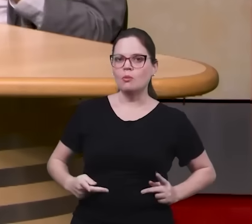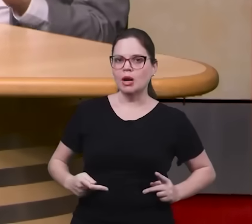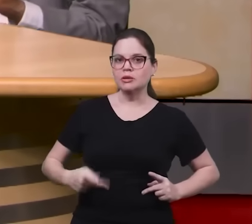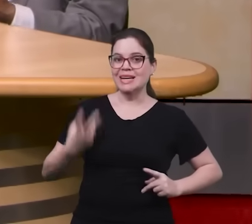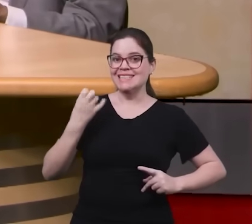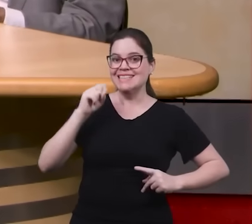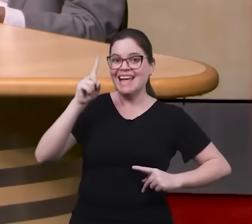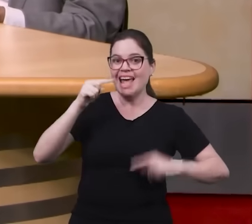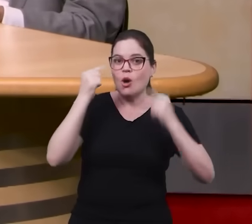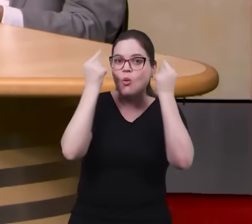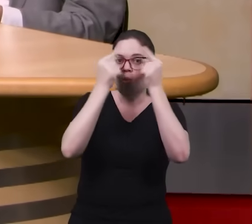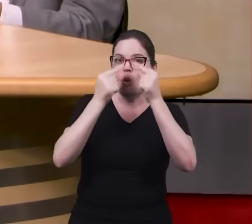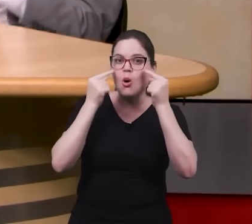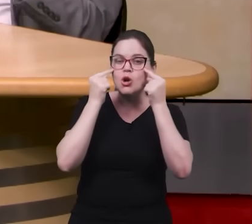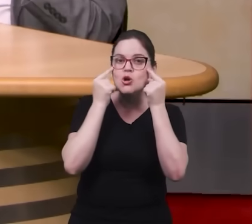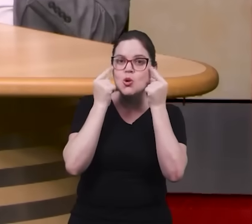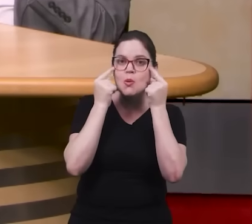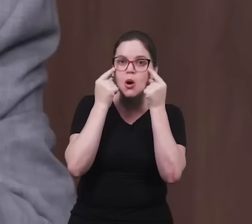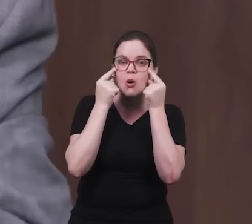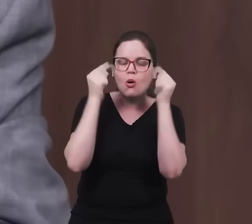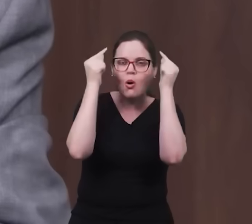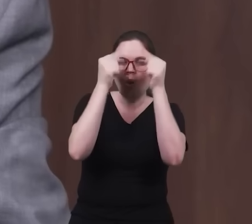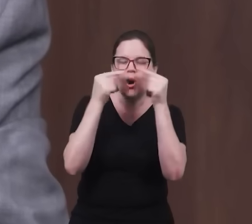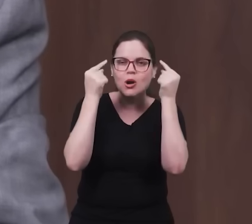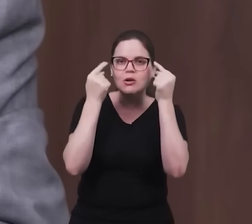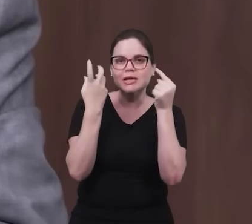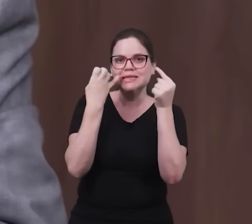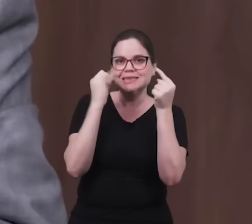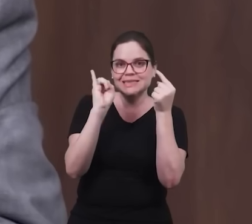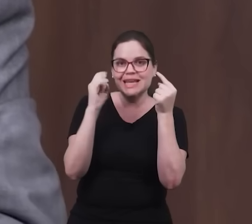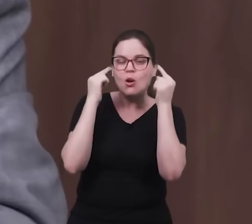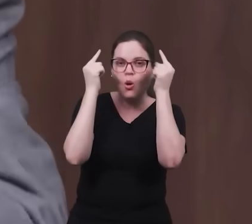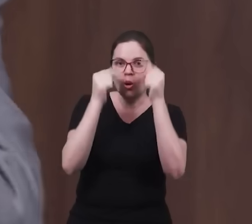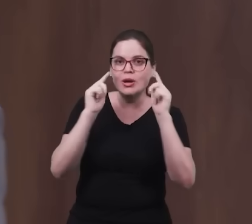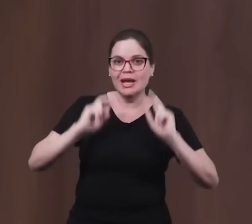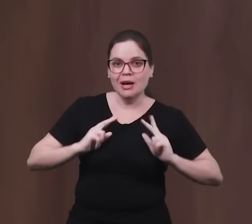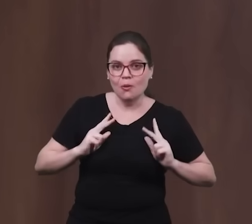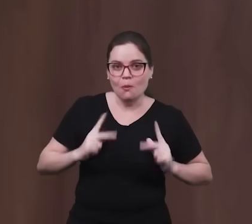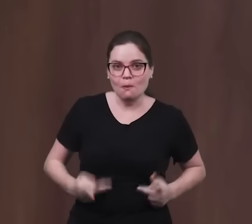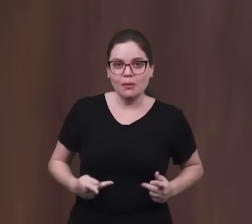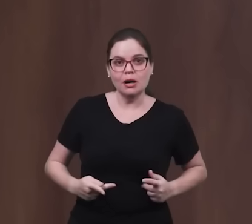viu também ia ver, poxa. Mas por que eu vi e vocês não viram? Então